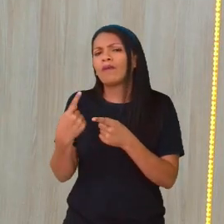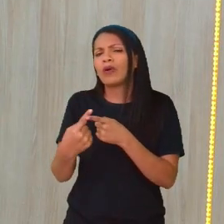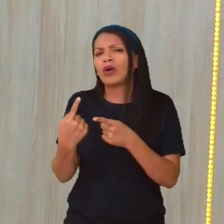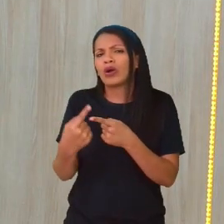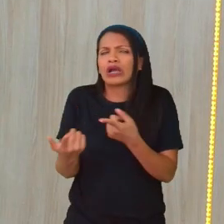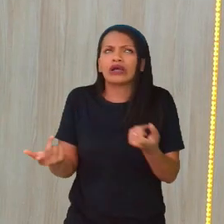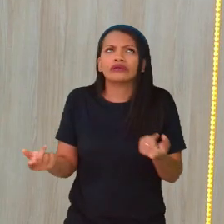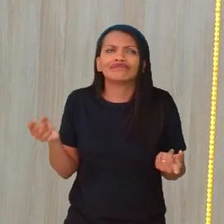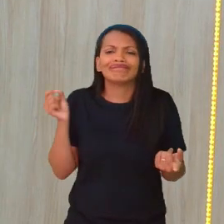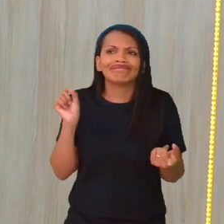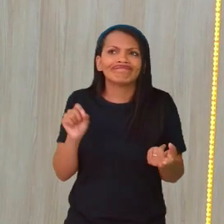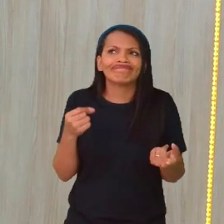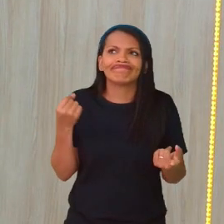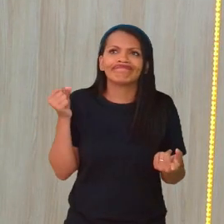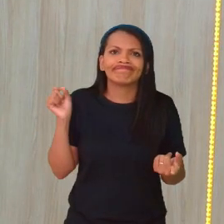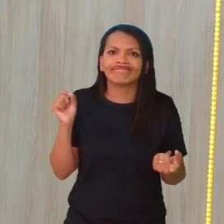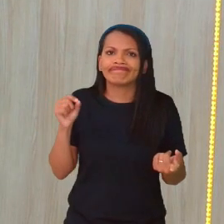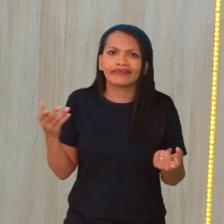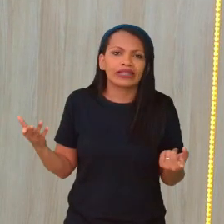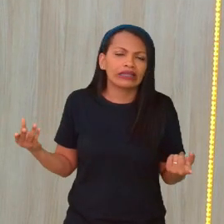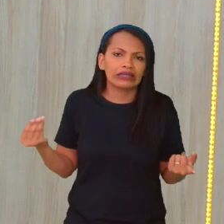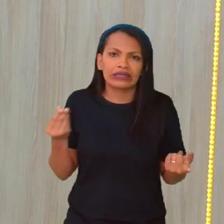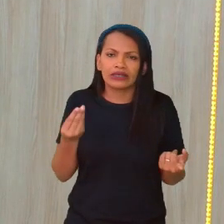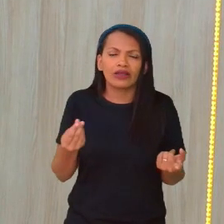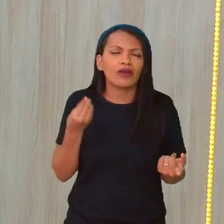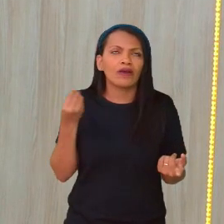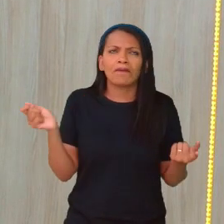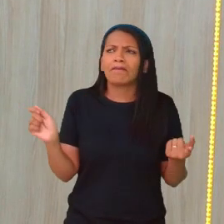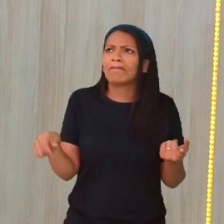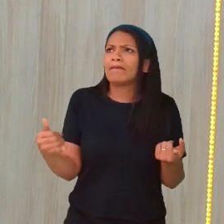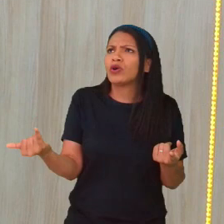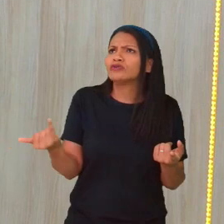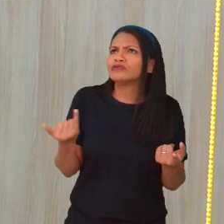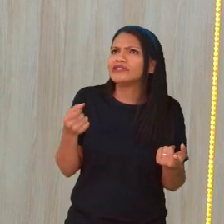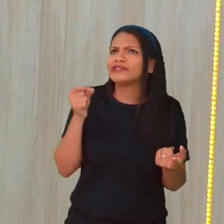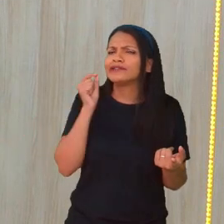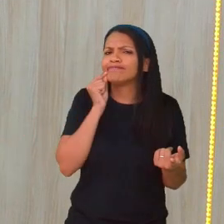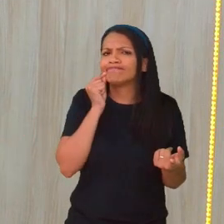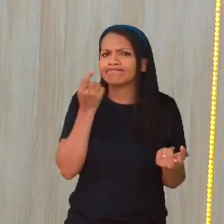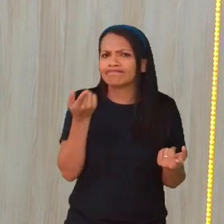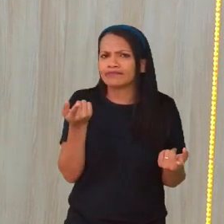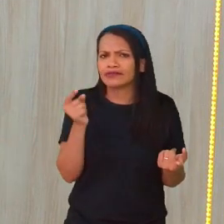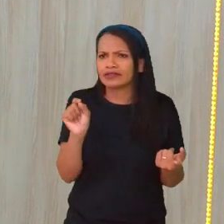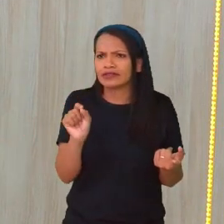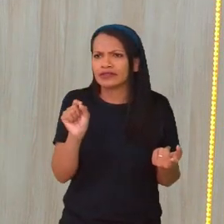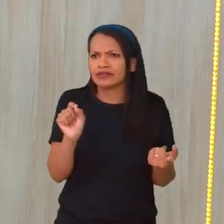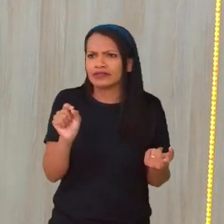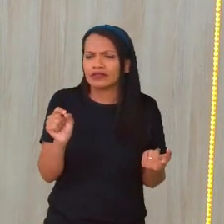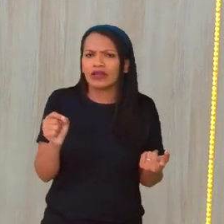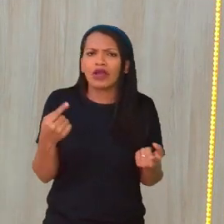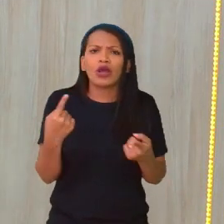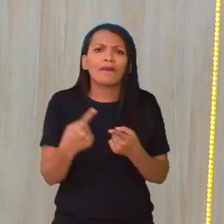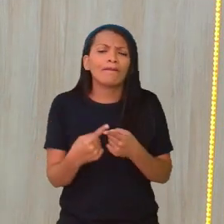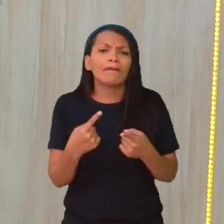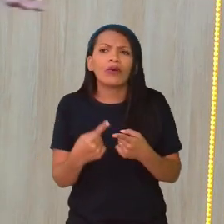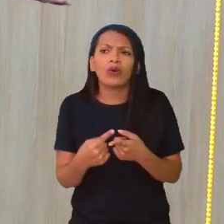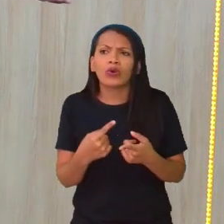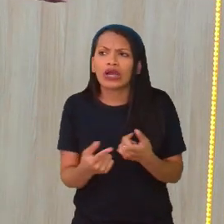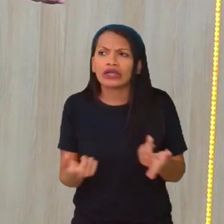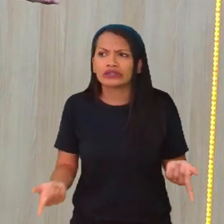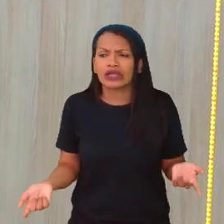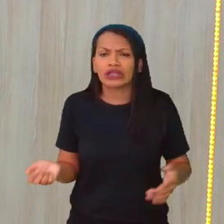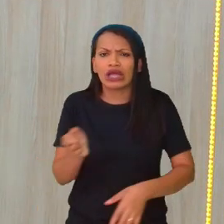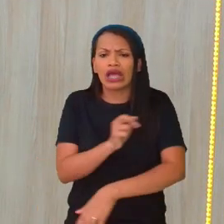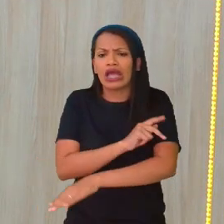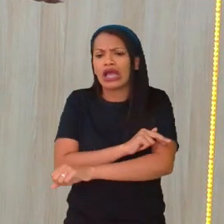de um como é que eu posso chamar? Um débito histórico. Posso chamar